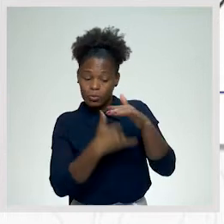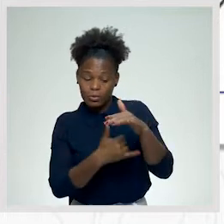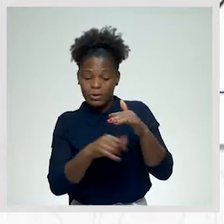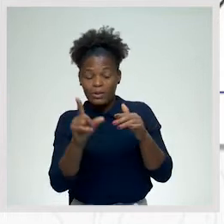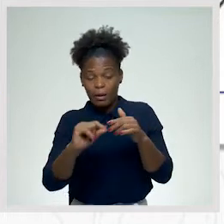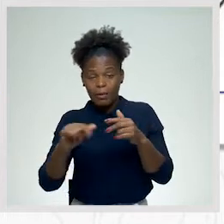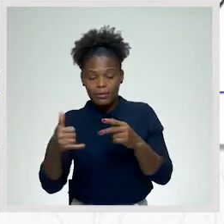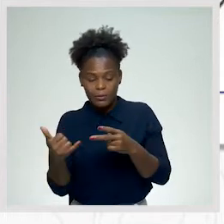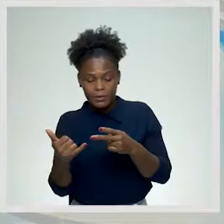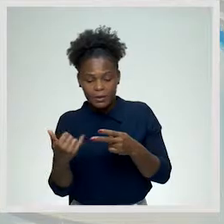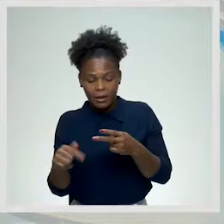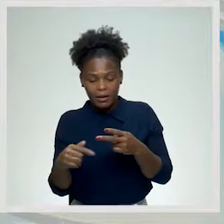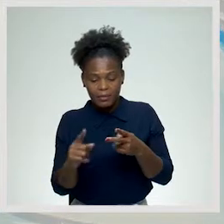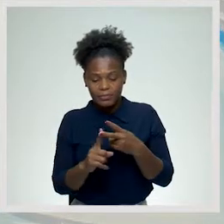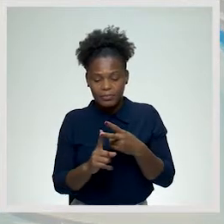e temos